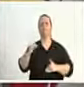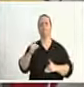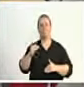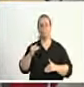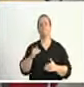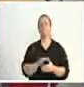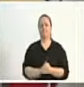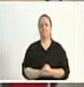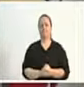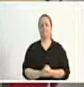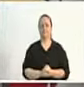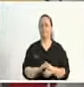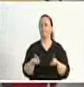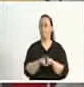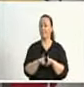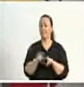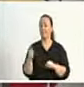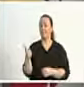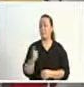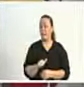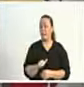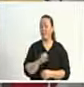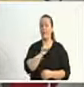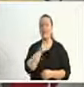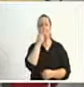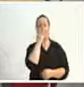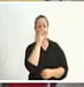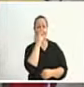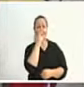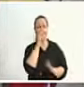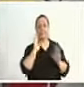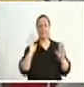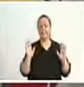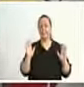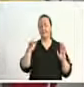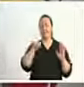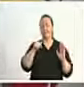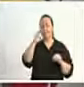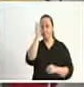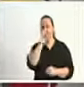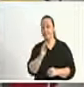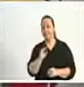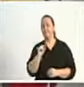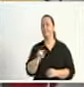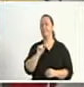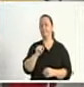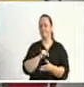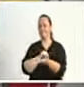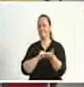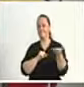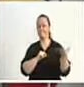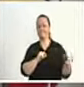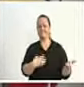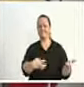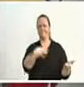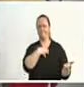senhoras e senhores. Pior do que tudo isso, ou parecido com tudo isso que estão fazendo aqui no nosso Brasil, pasmem, senhores,